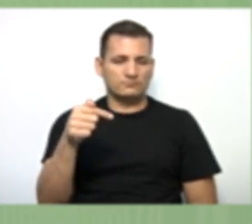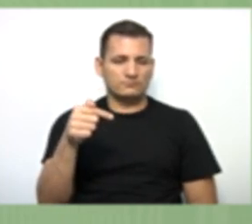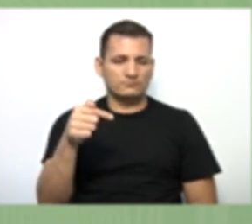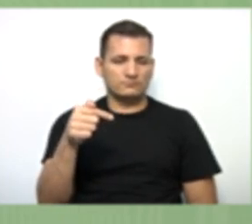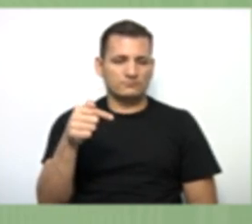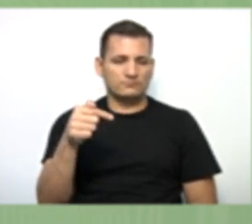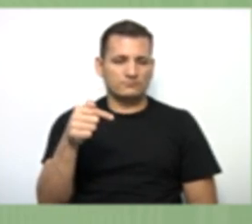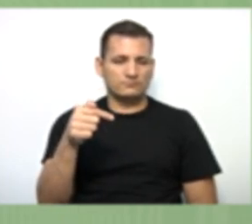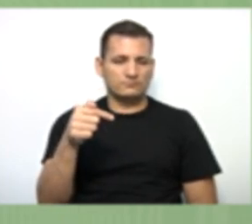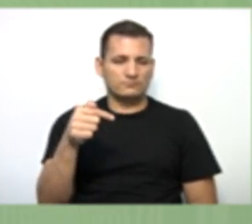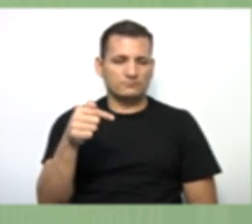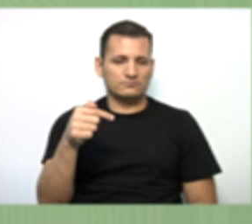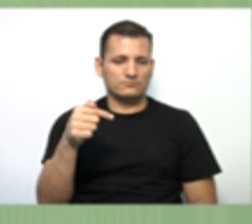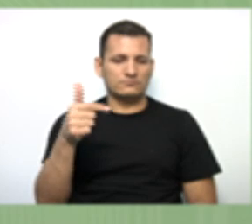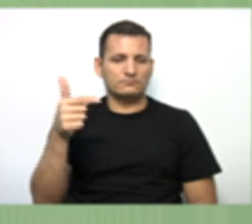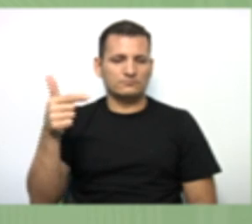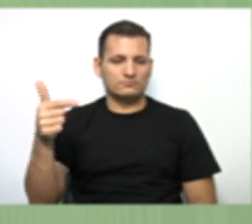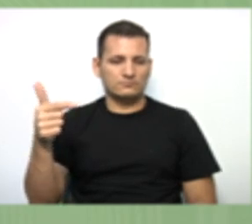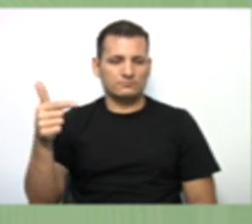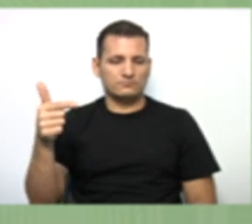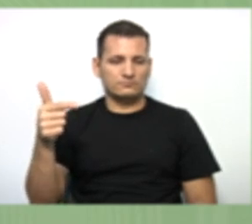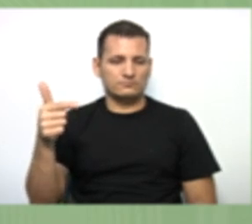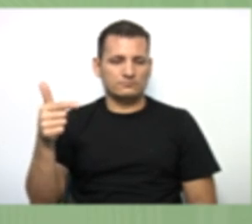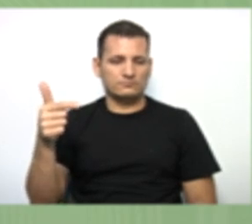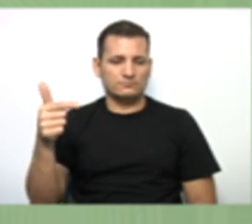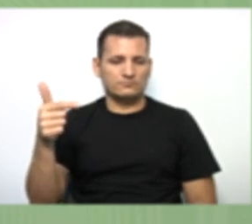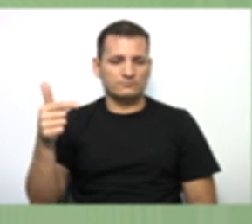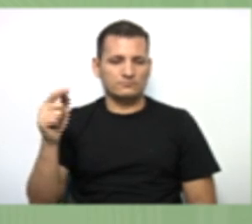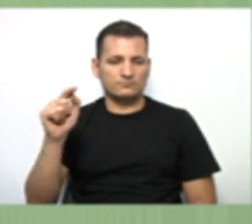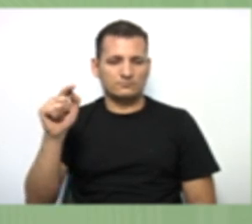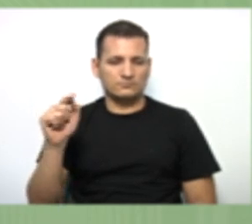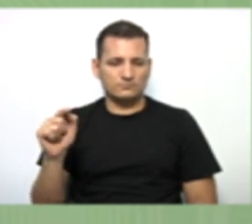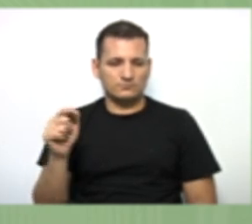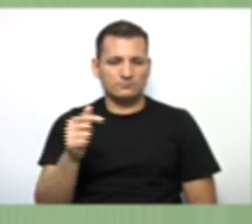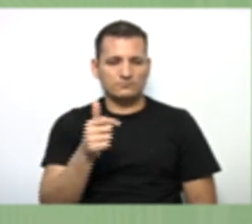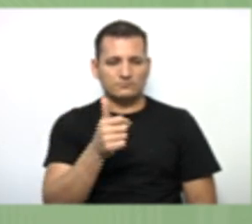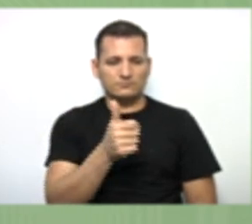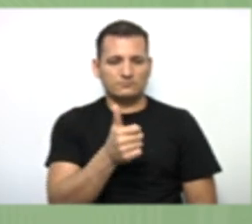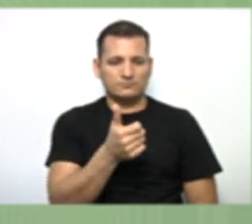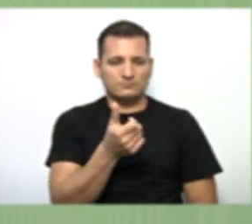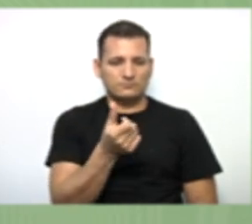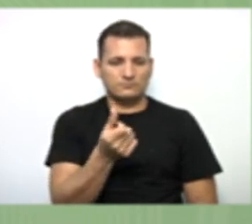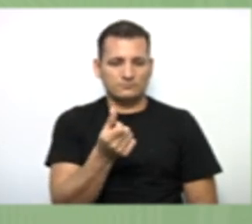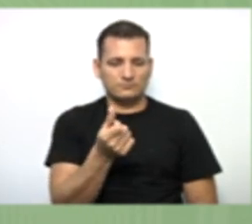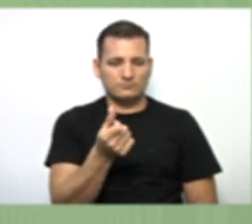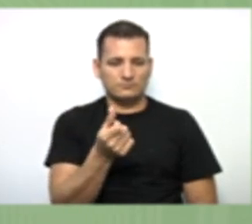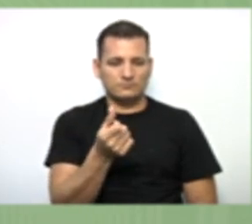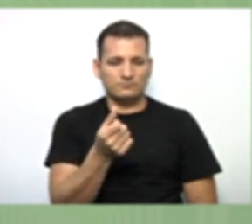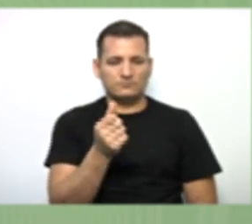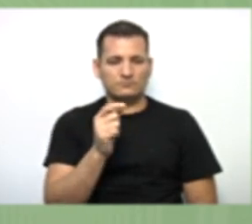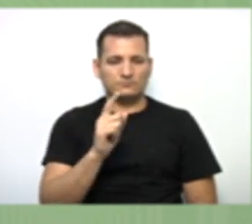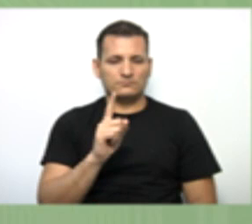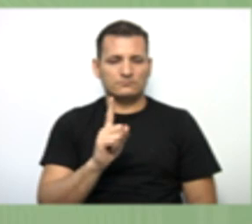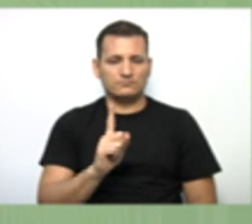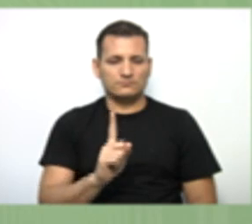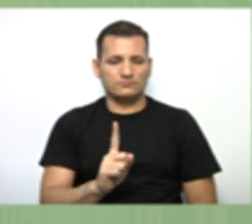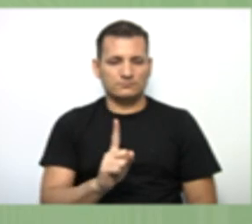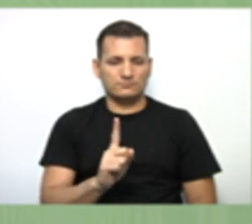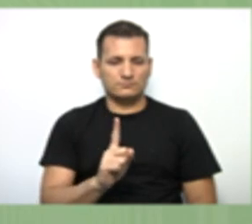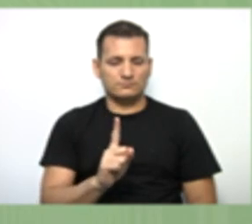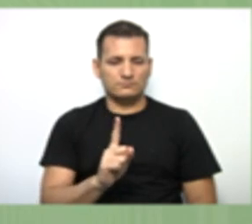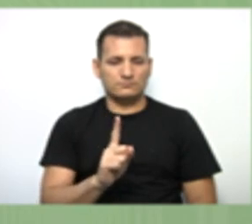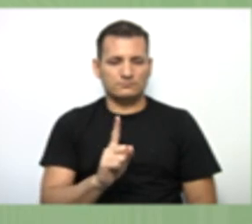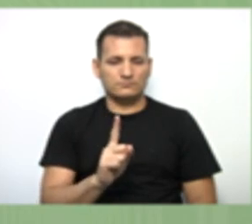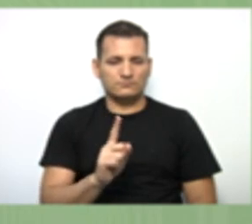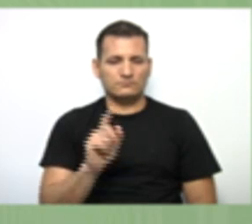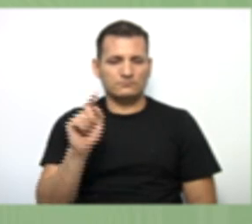10, por 2, 2 vezes 8, 16, nós temos 1,